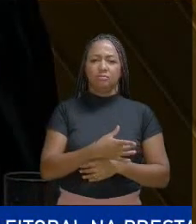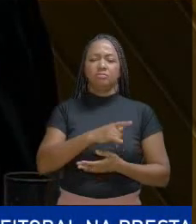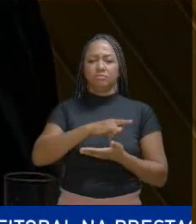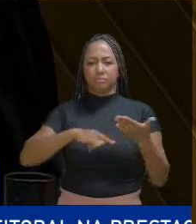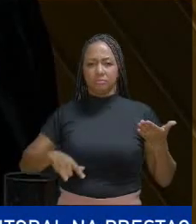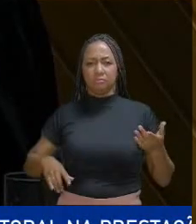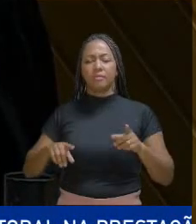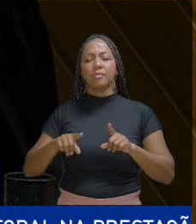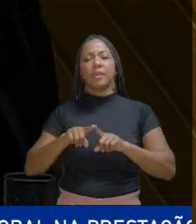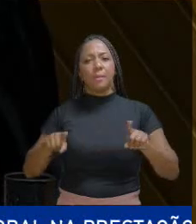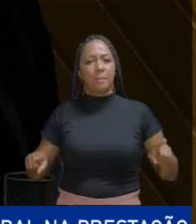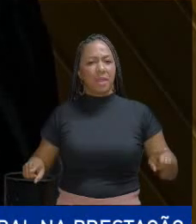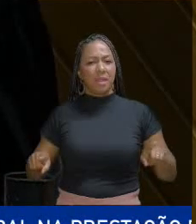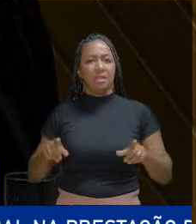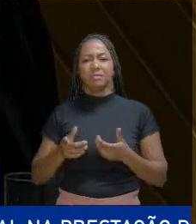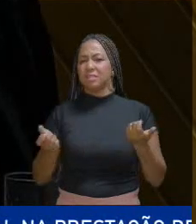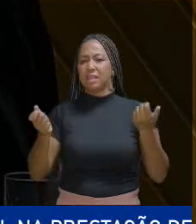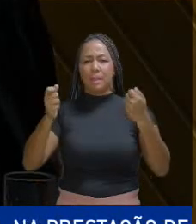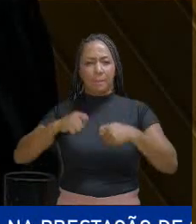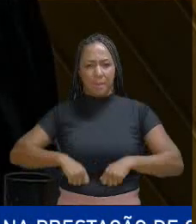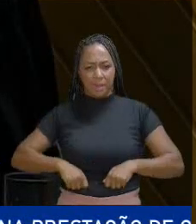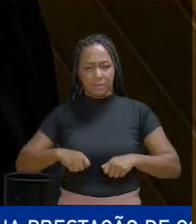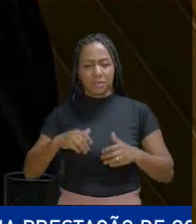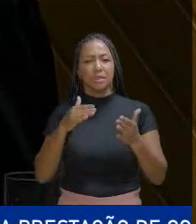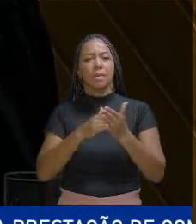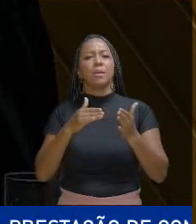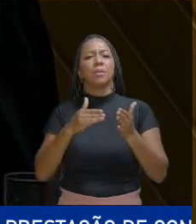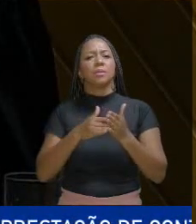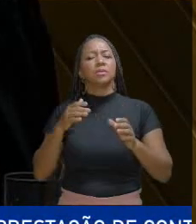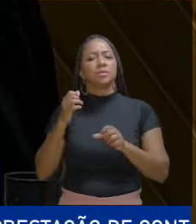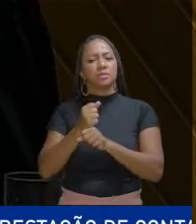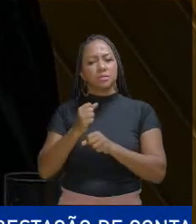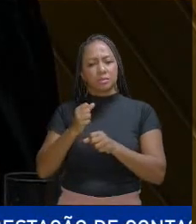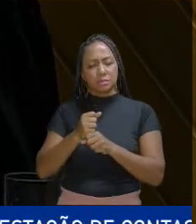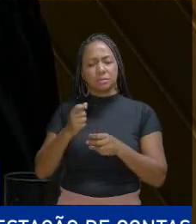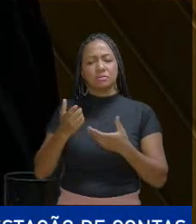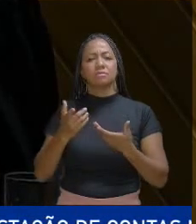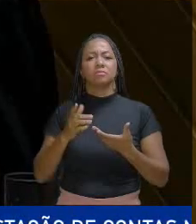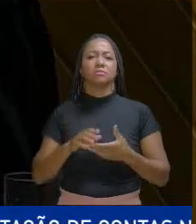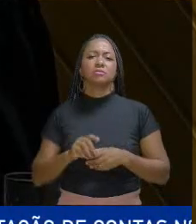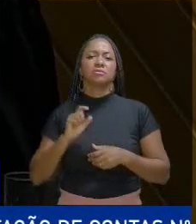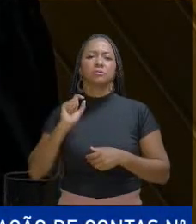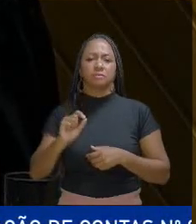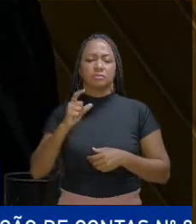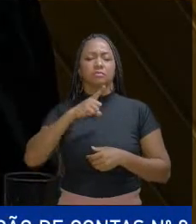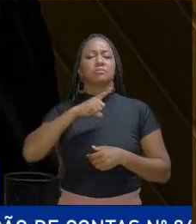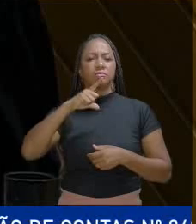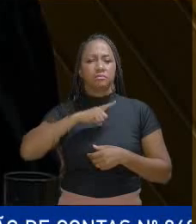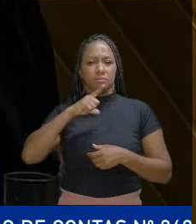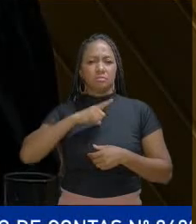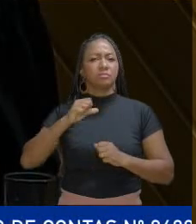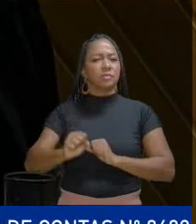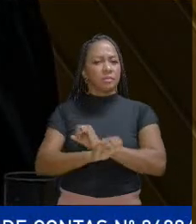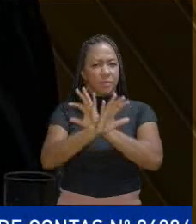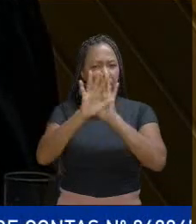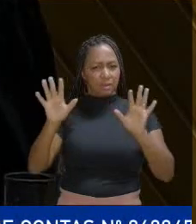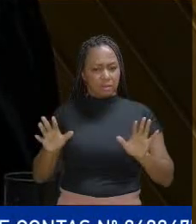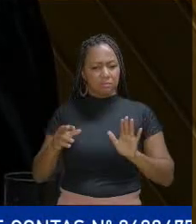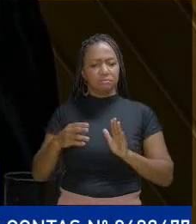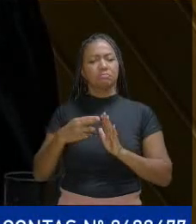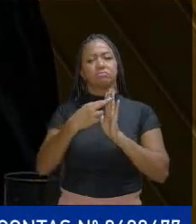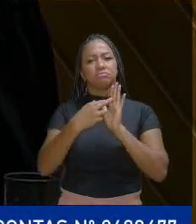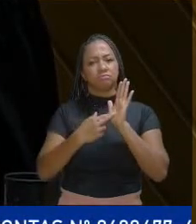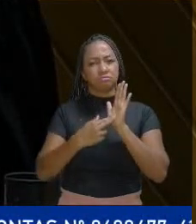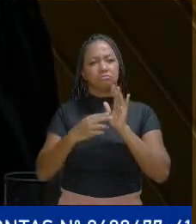retificadora. Porém, essa afirmação não é capaz de ilidir a conclusão da sentença no sentido de que houve clara violação à norma